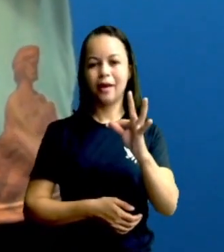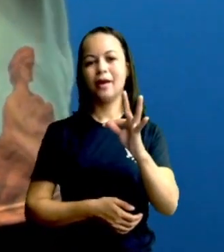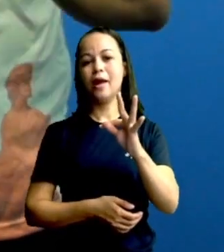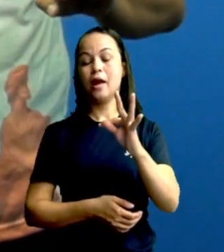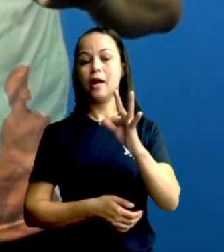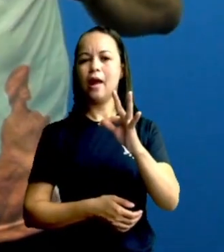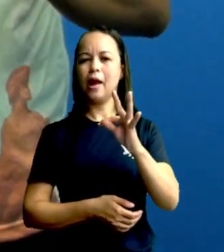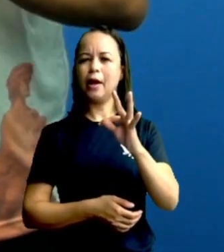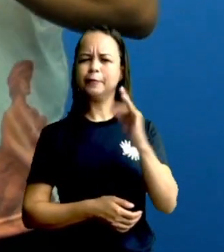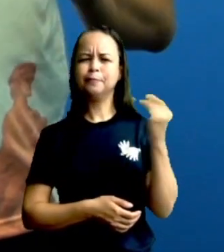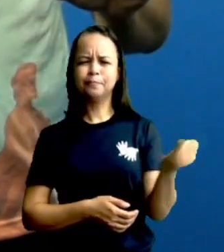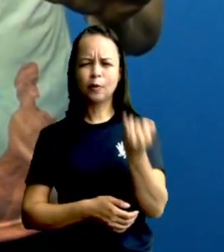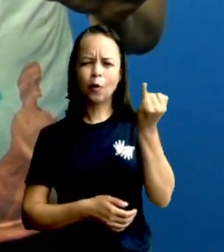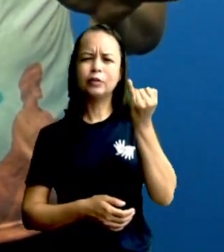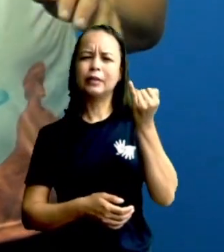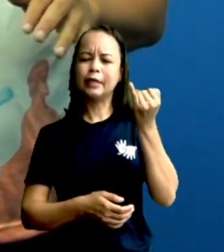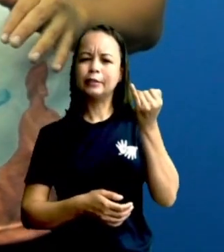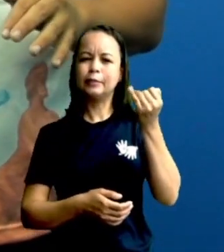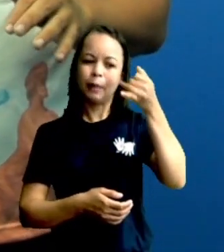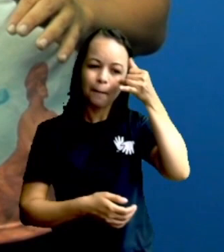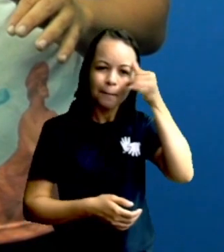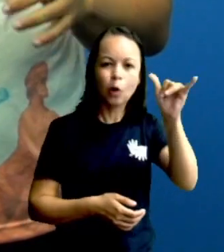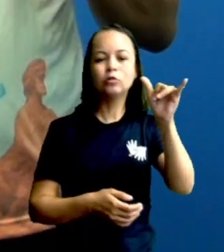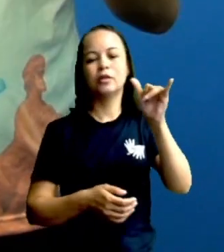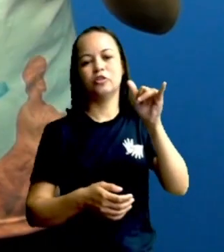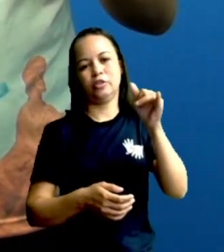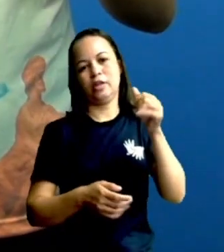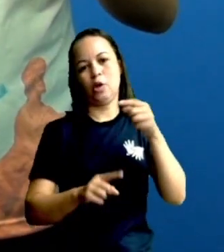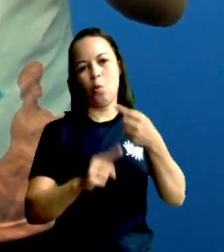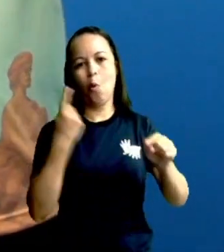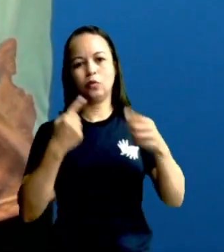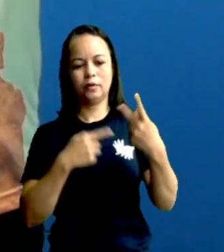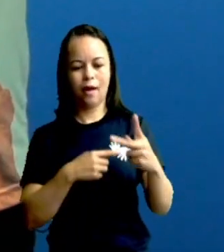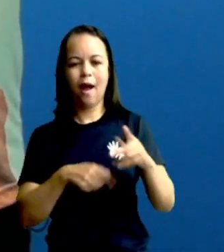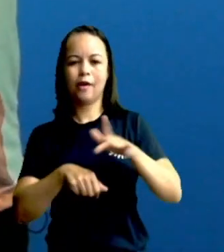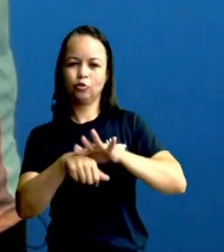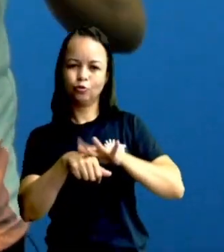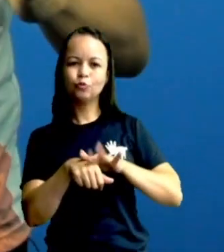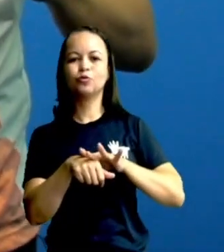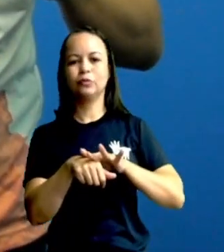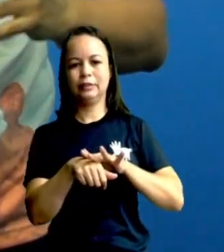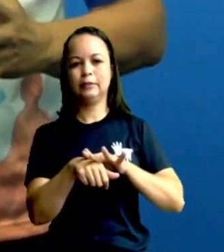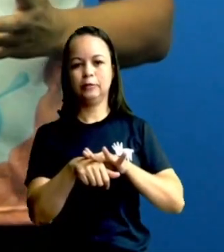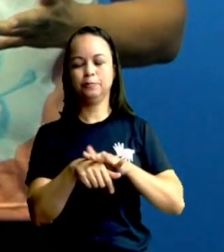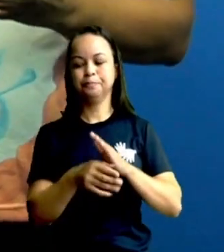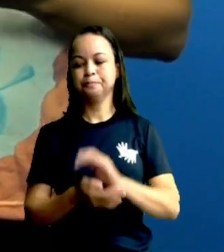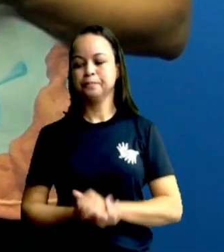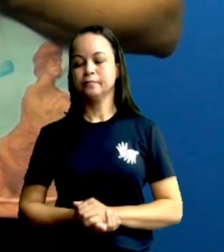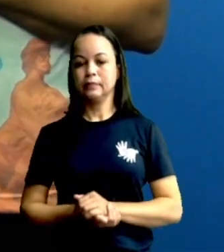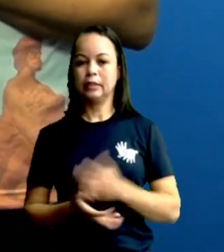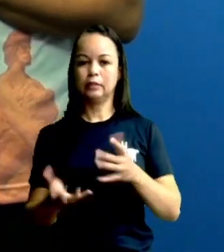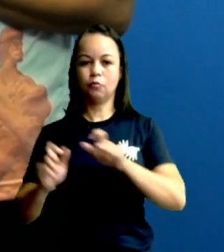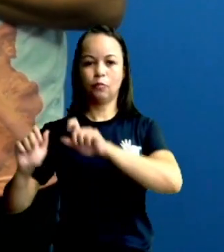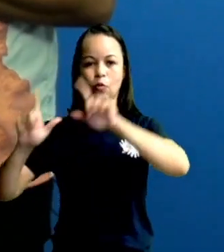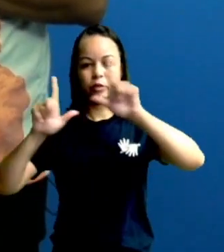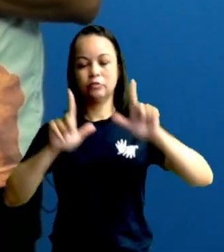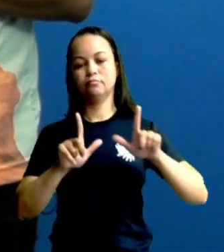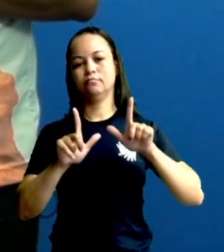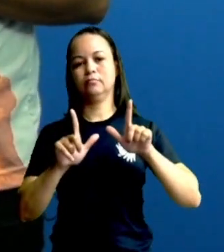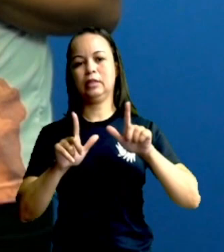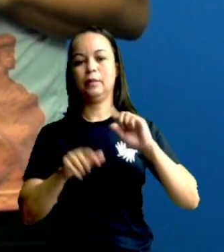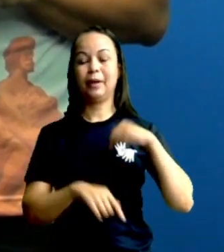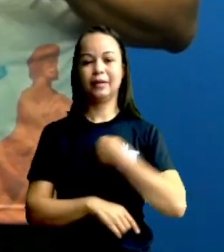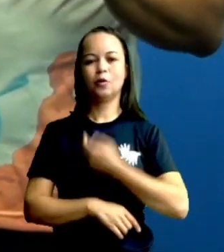a melhor arma de prevenção contra elas. Perfeito? Então, por favor, produção, vamos para o nosso próximo slide e